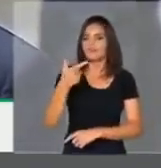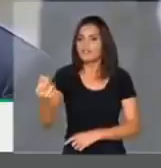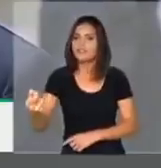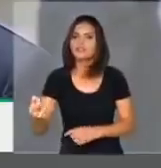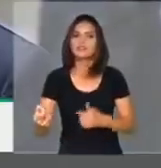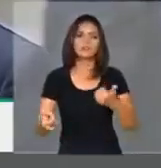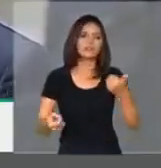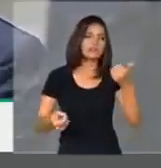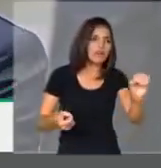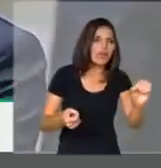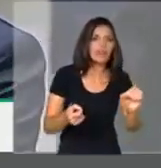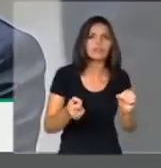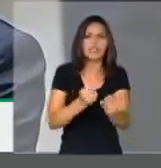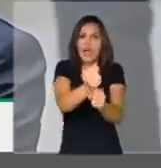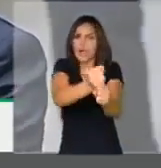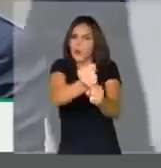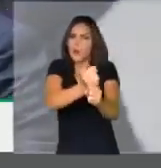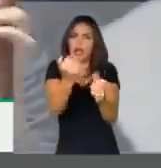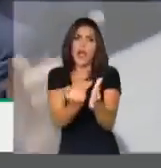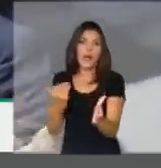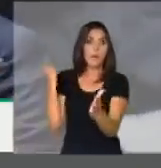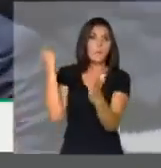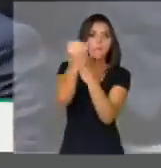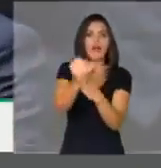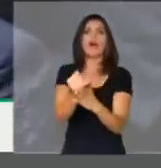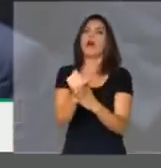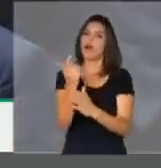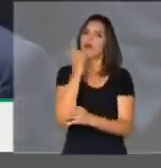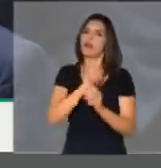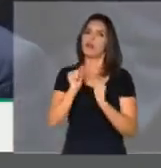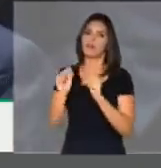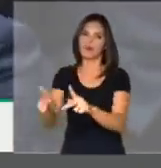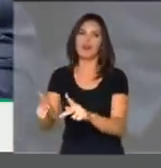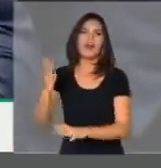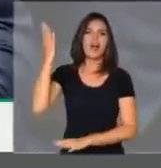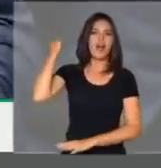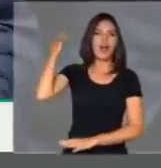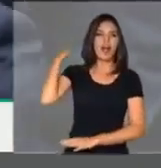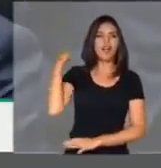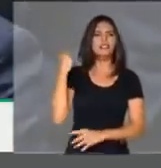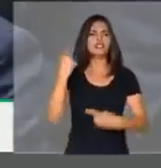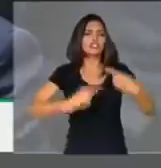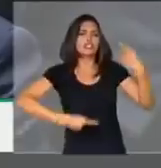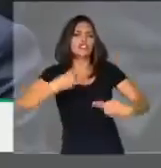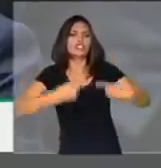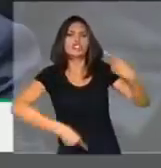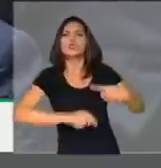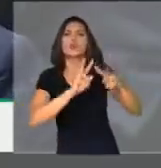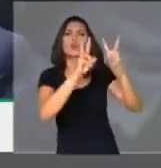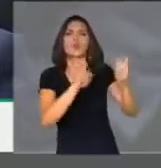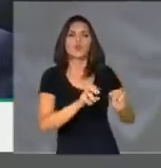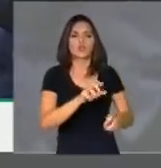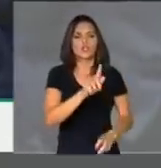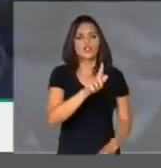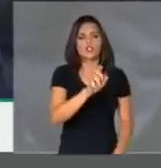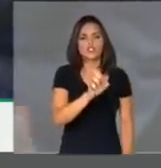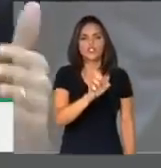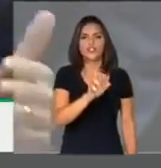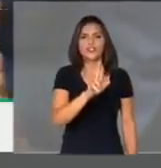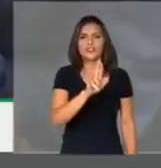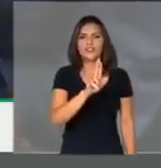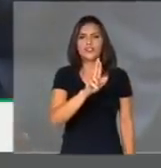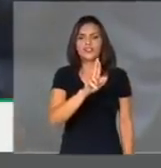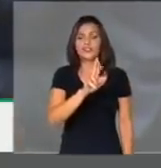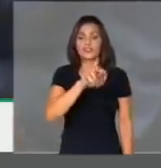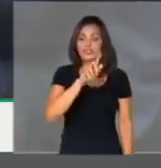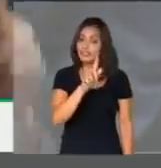para se aposentar. E olha, quando se discutia gênero, qual as maiores vítimas da reforma da Previdência?